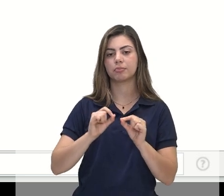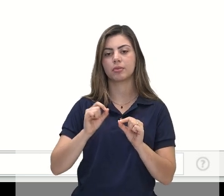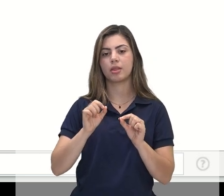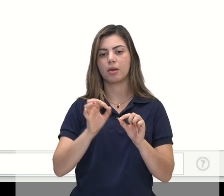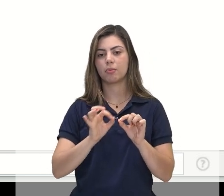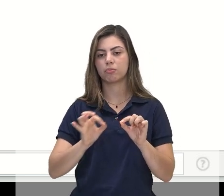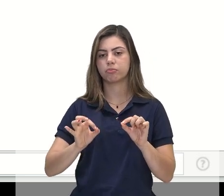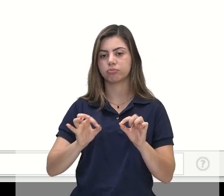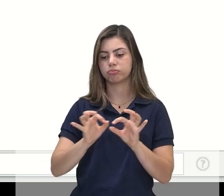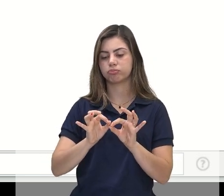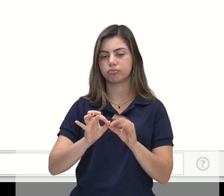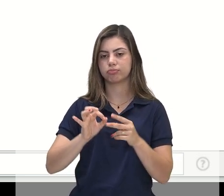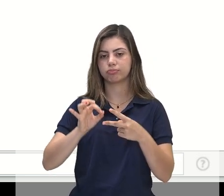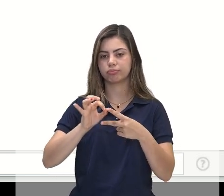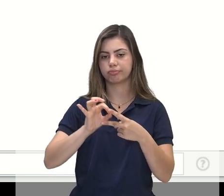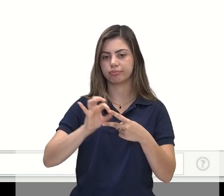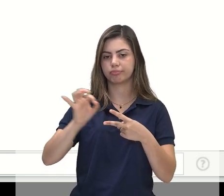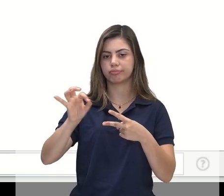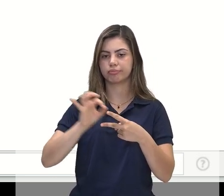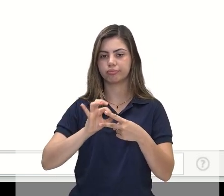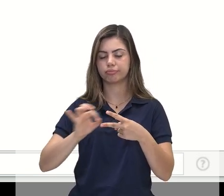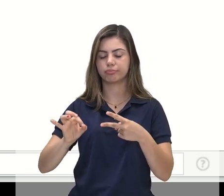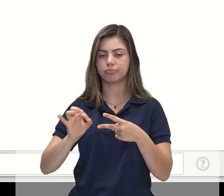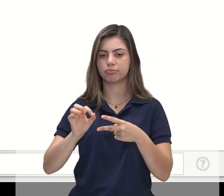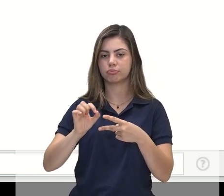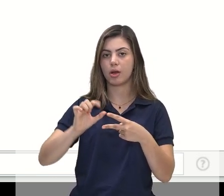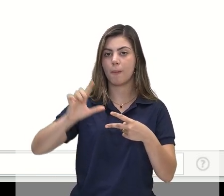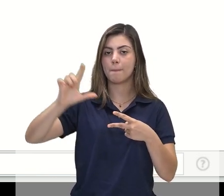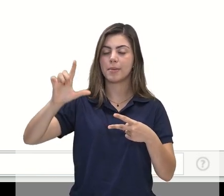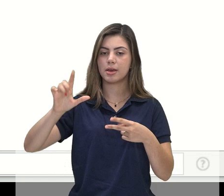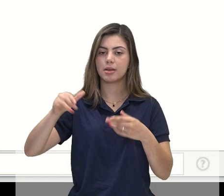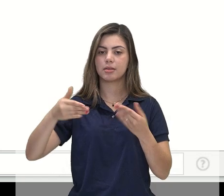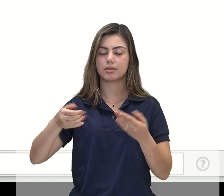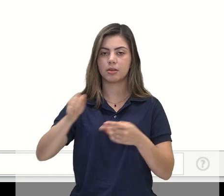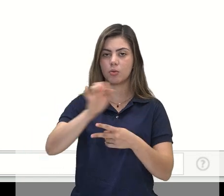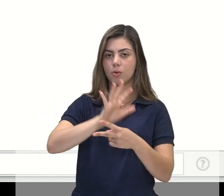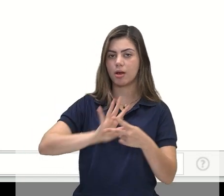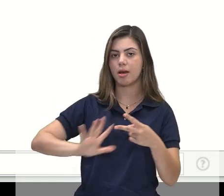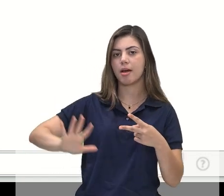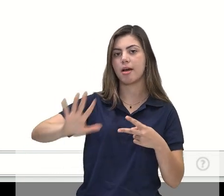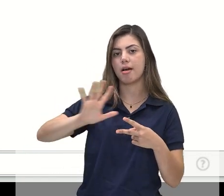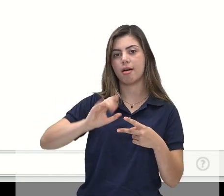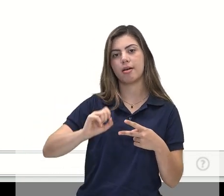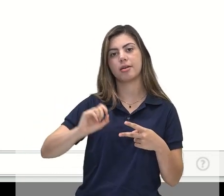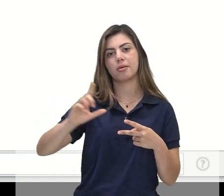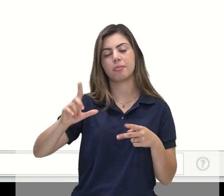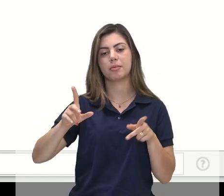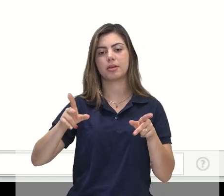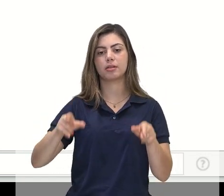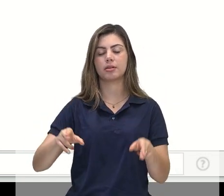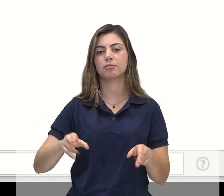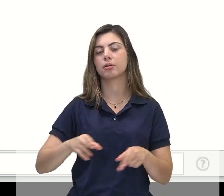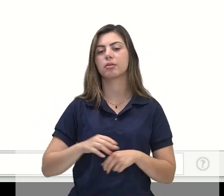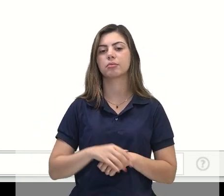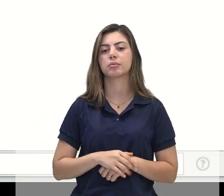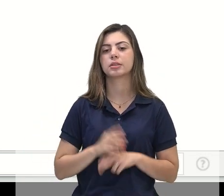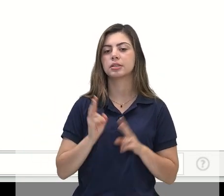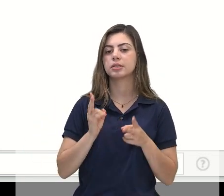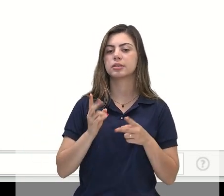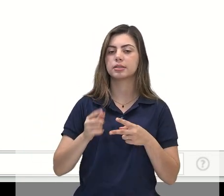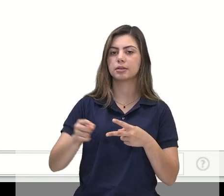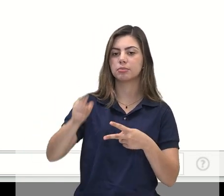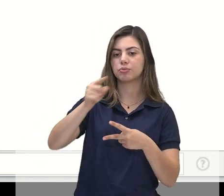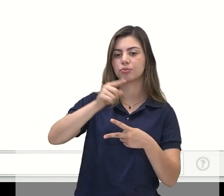a região formada por ele também vai aumentando, certo? Sempre no sentido anti-horário,